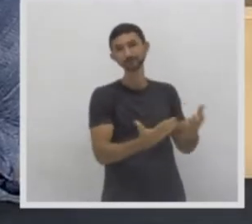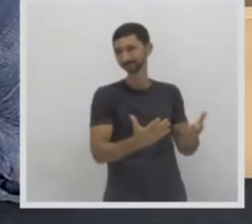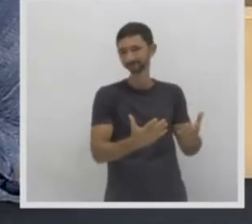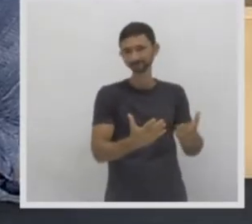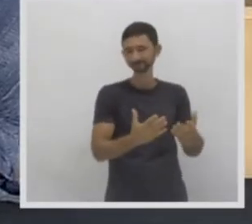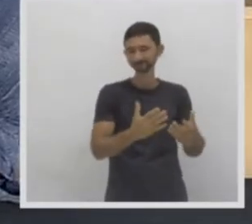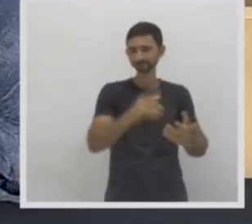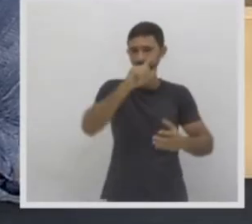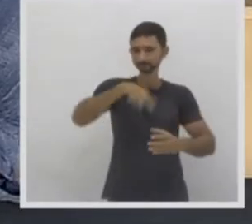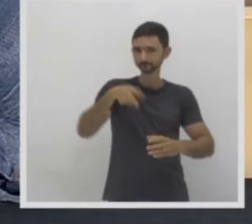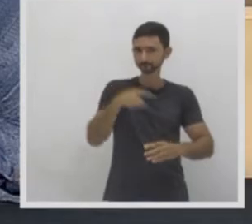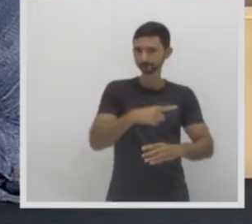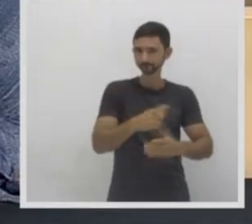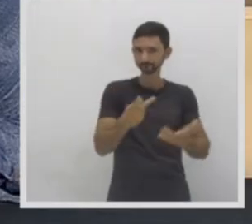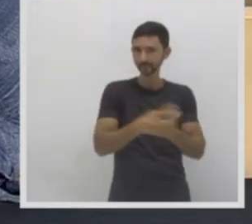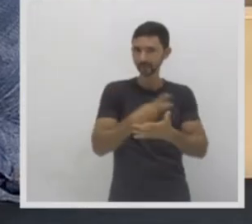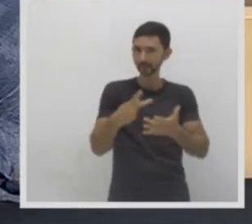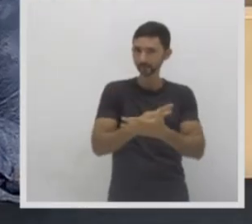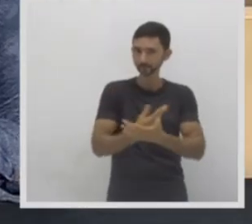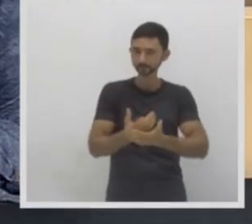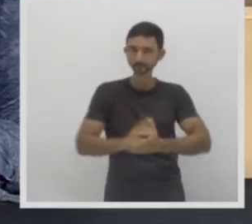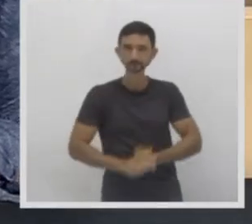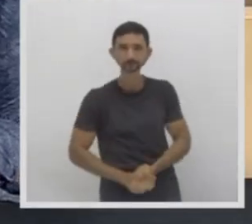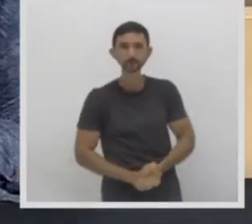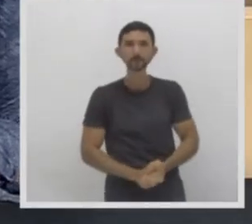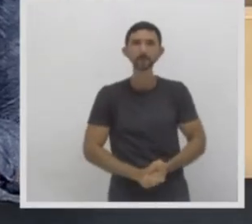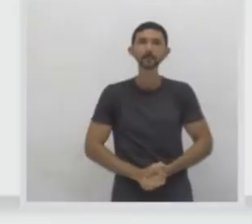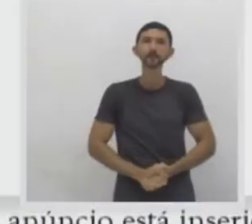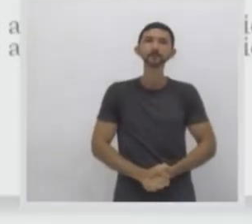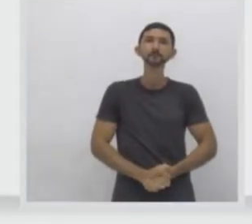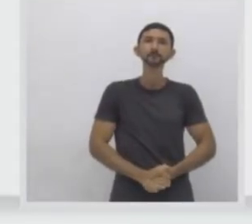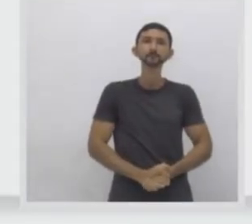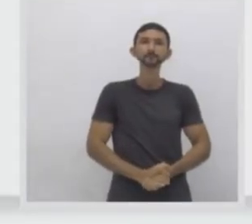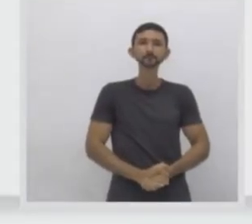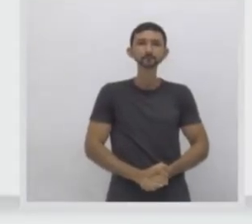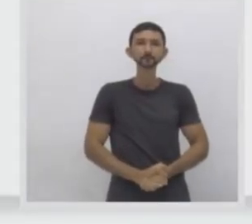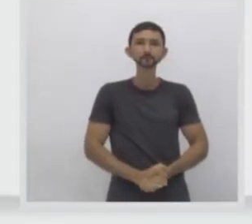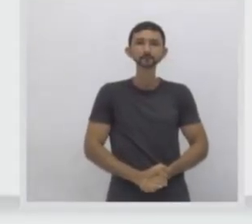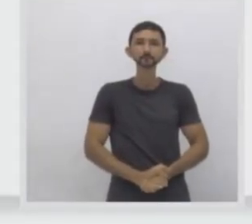transmissores. Então, vamos começar a fazer nossas perguntinhas?